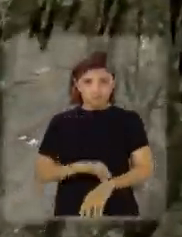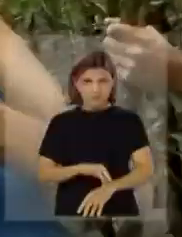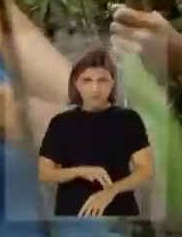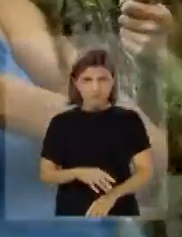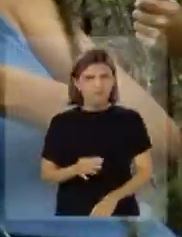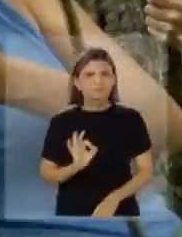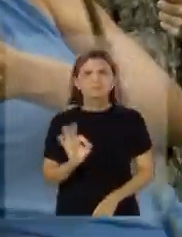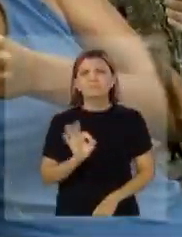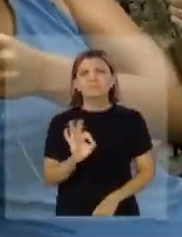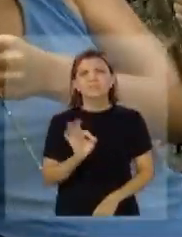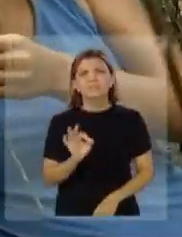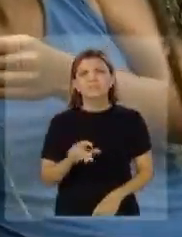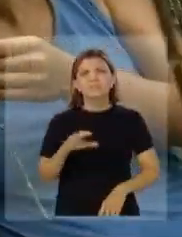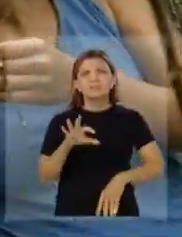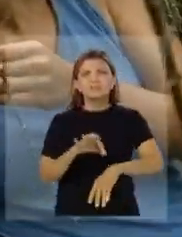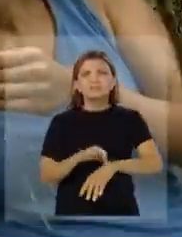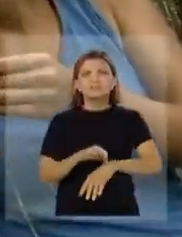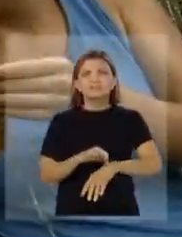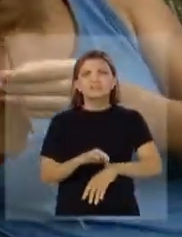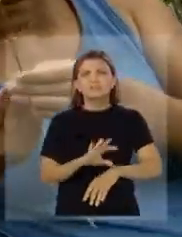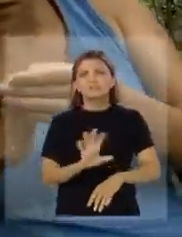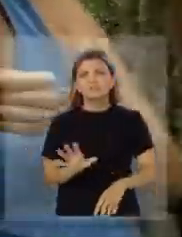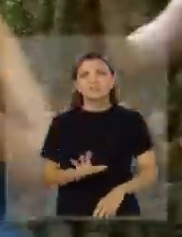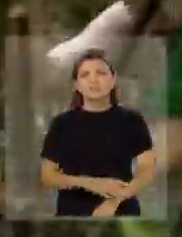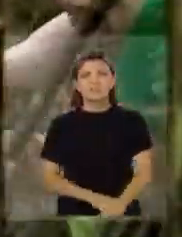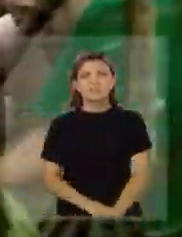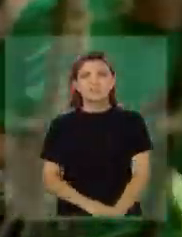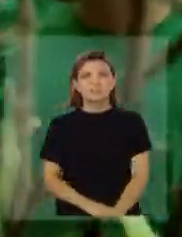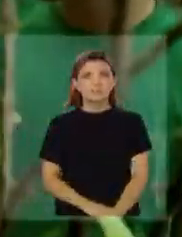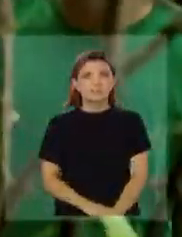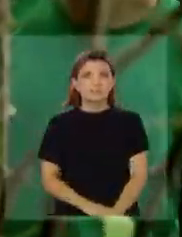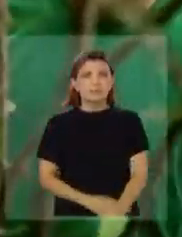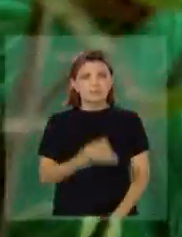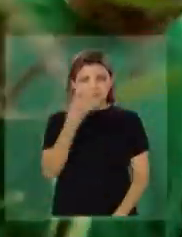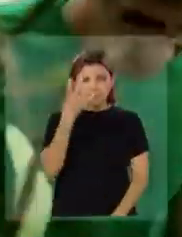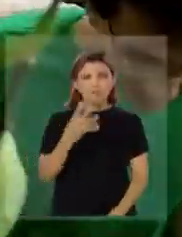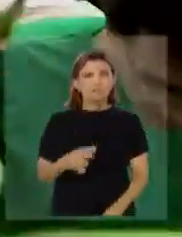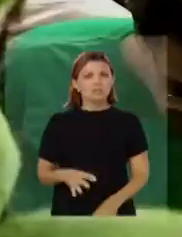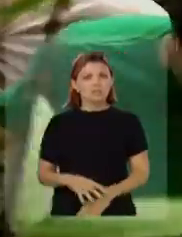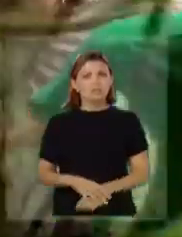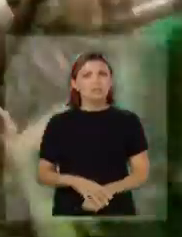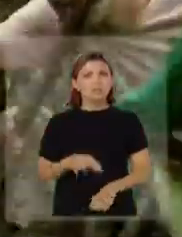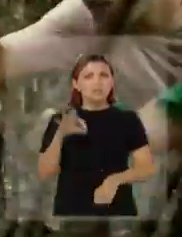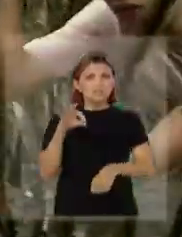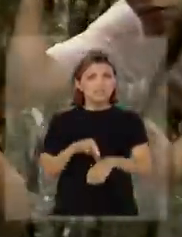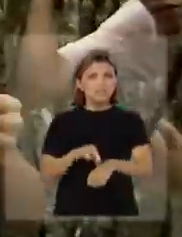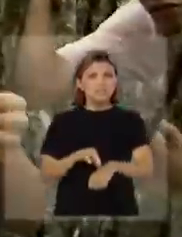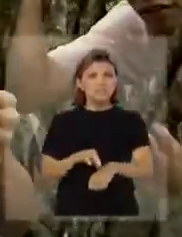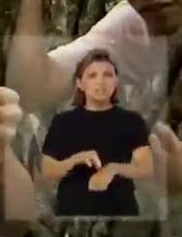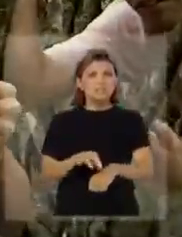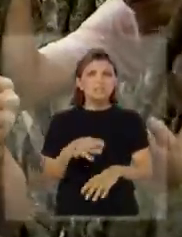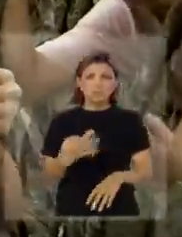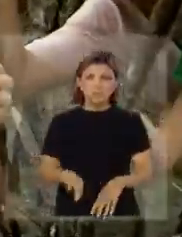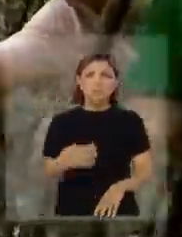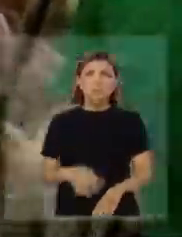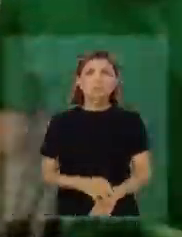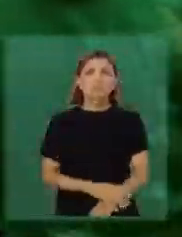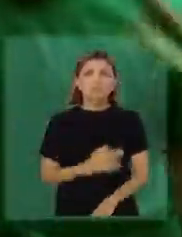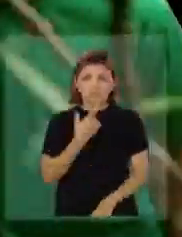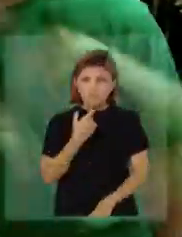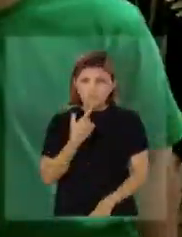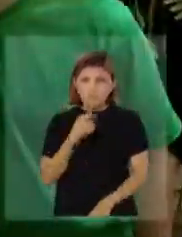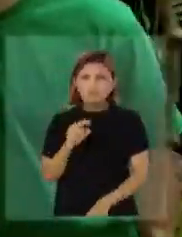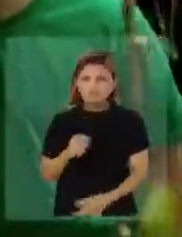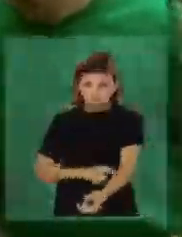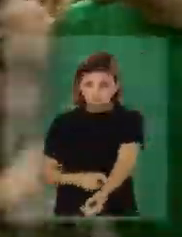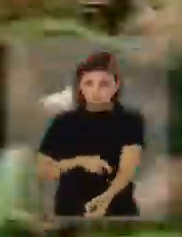Mordeu? Mordeu não, gente. Pinçou, mas não pegou pra valer. É, mas que golpe rápido, é fácil, né? Falar quando não é no dedo dos outros. Por que ele é assim vermelho? Ele